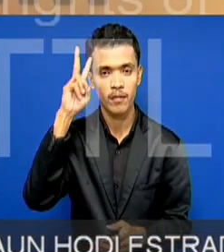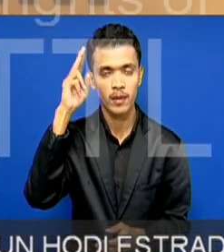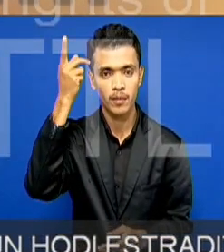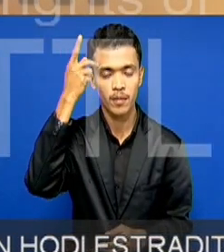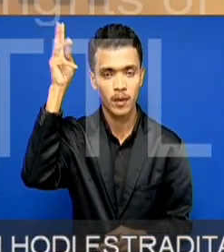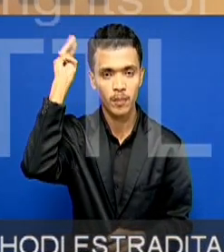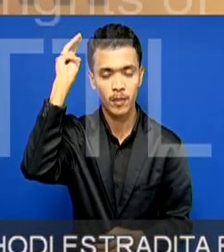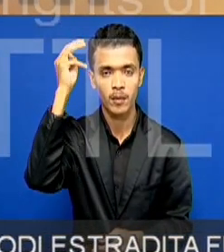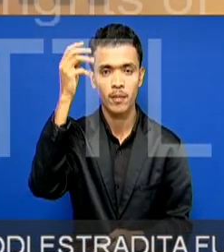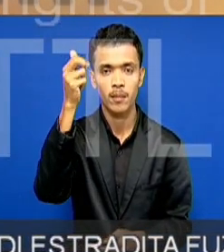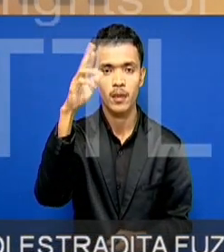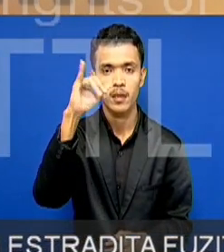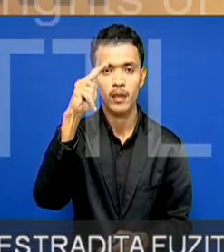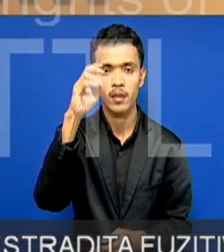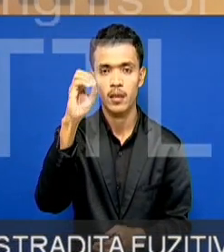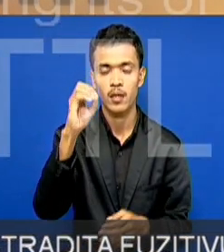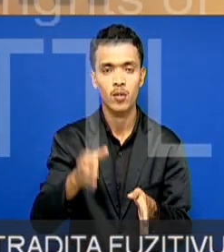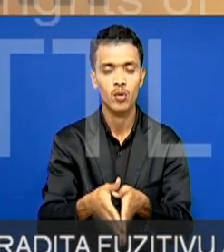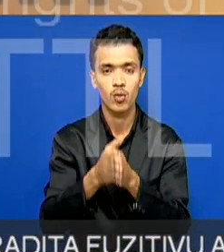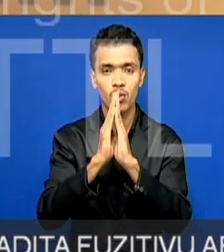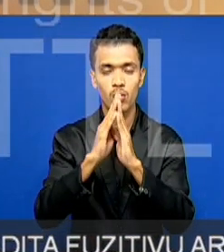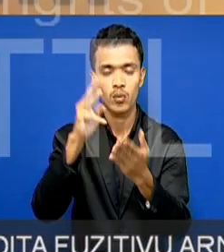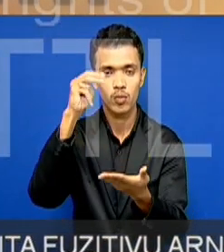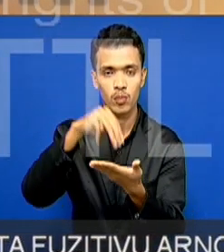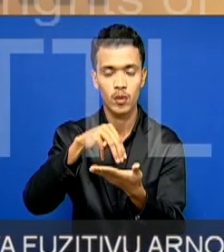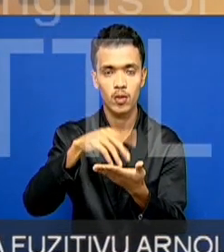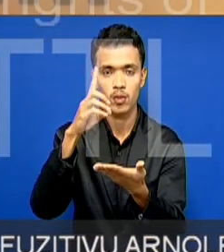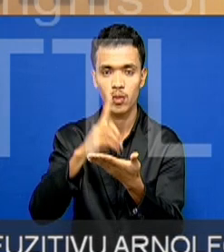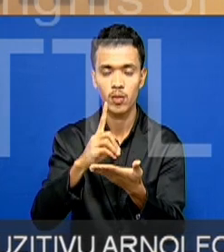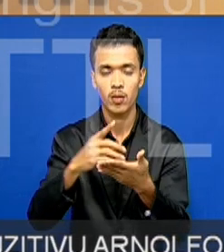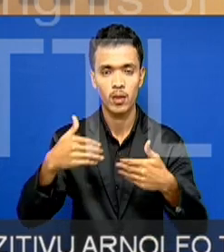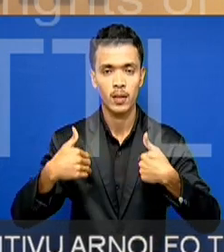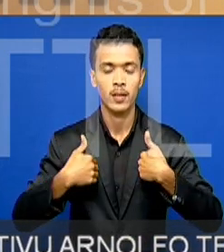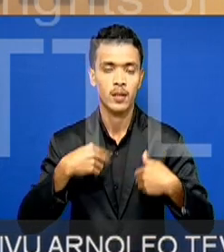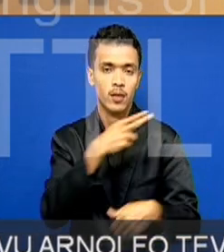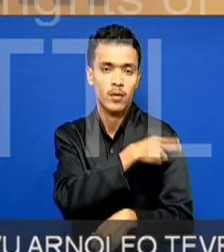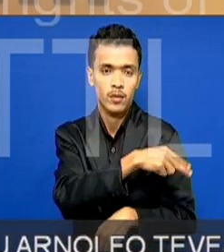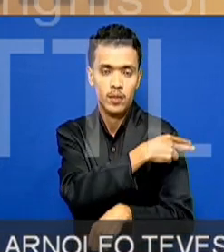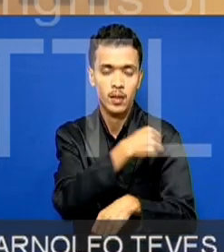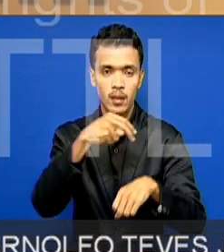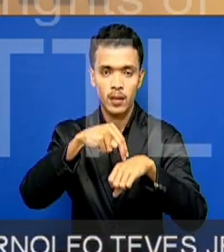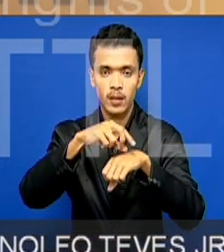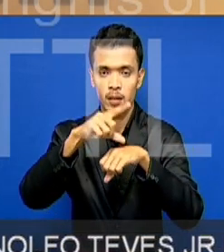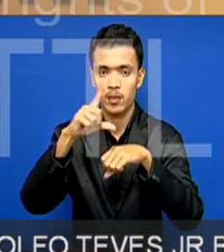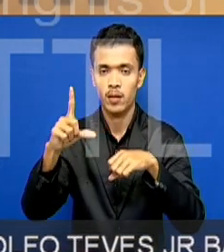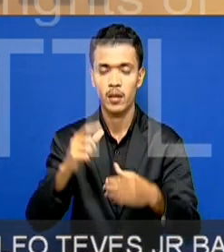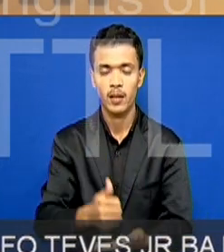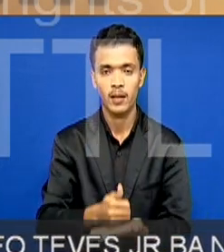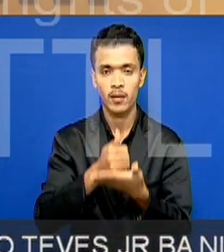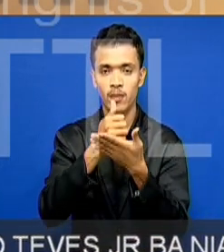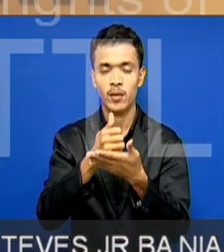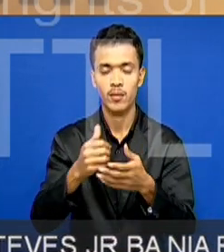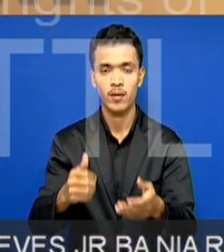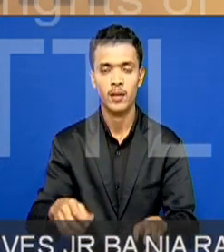Vice-Primeiro-Ministro Mariano Assanami Sabino, exige médico no Pesoál Saúde e Hospital Nacional Guido Valadares ato atende o